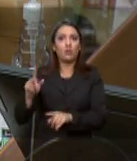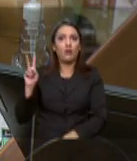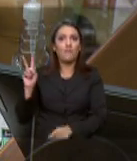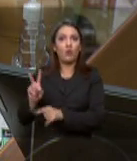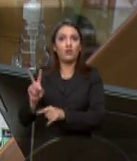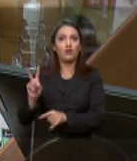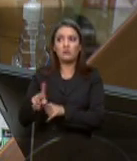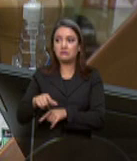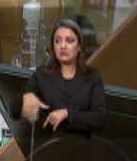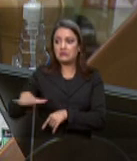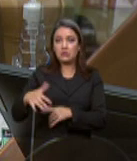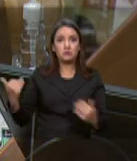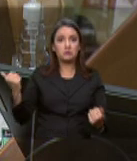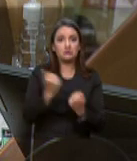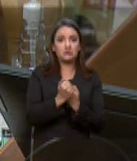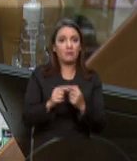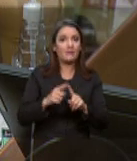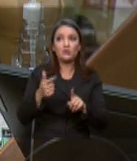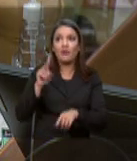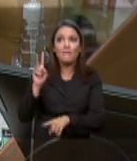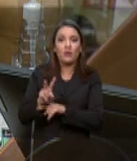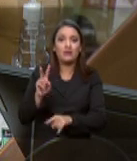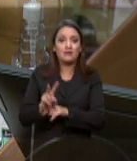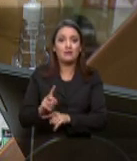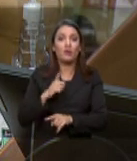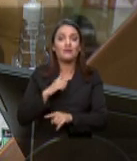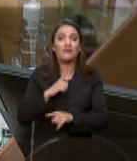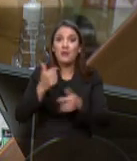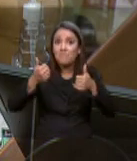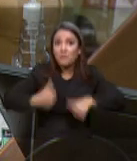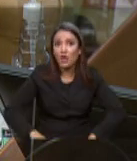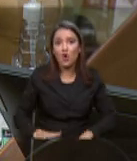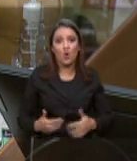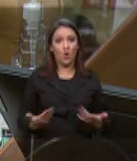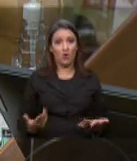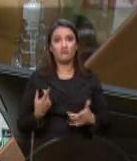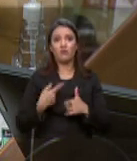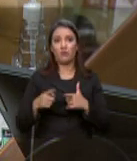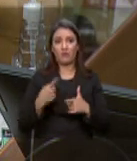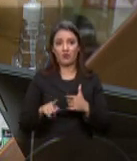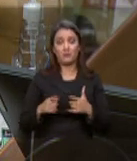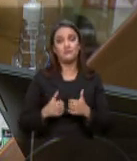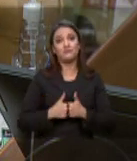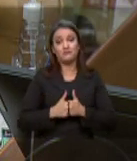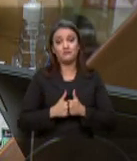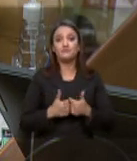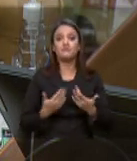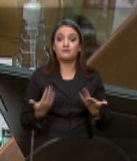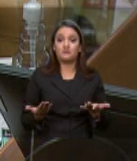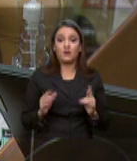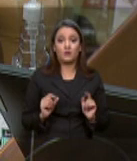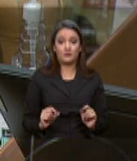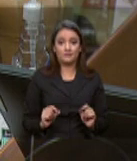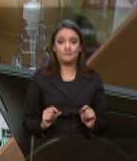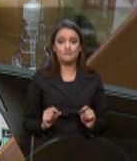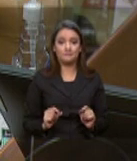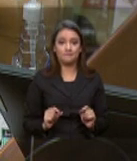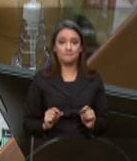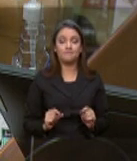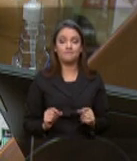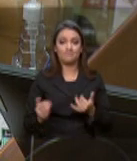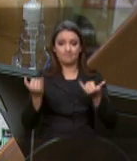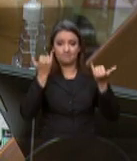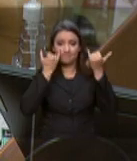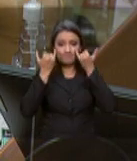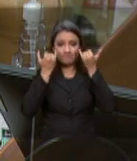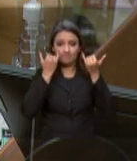mais, levaram ao que eles apontam como a desproteção. Então, este é o dado e aí teria. Então,